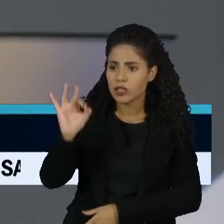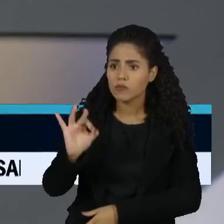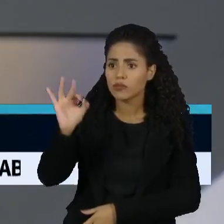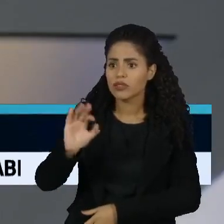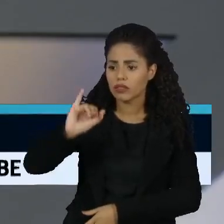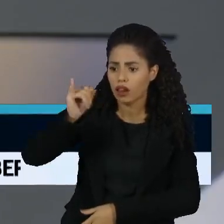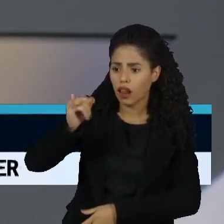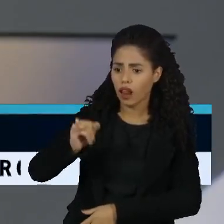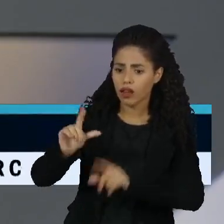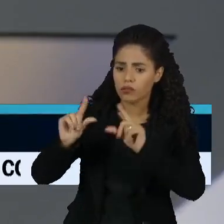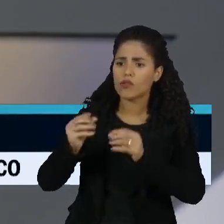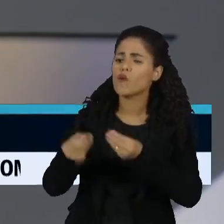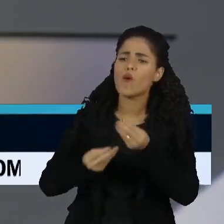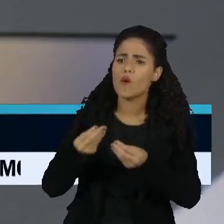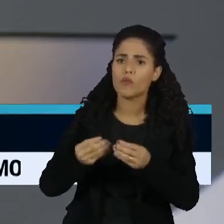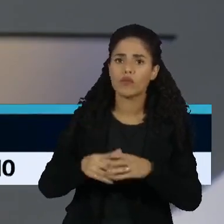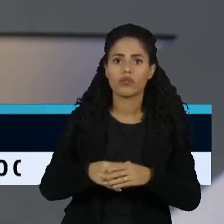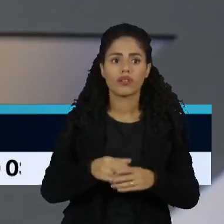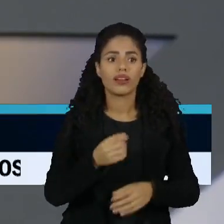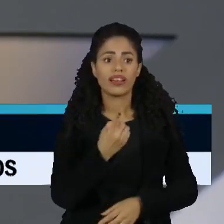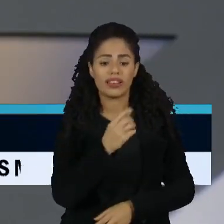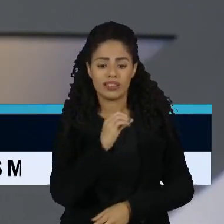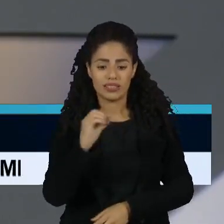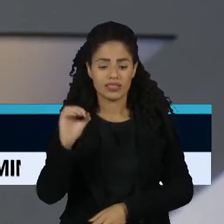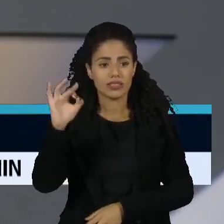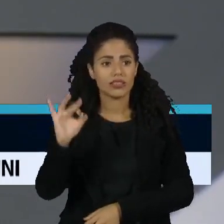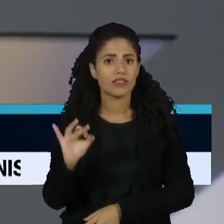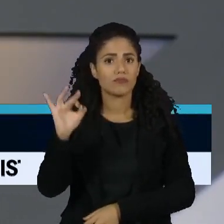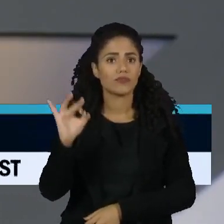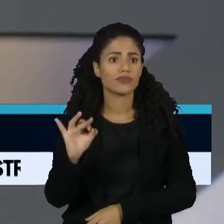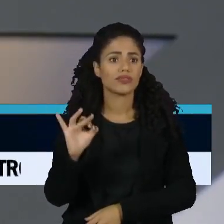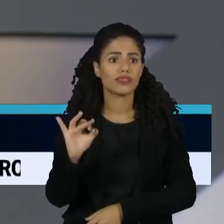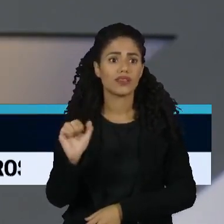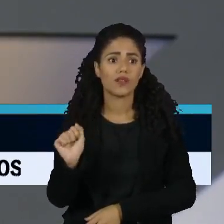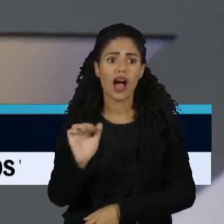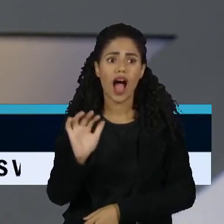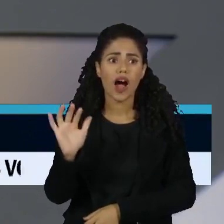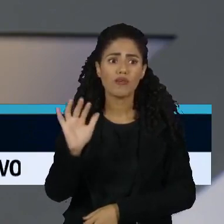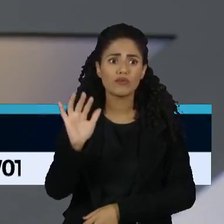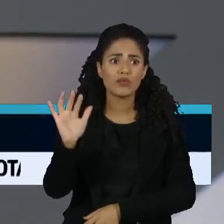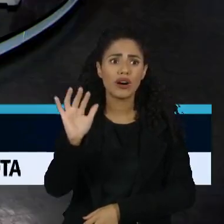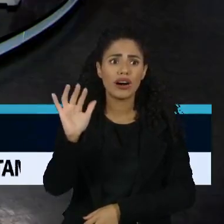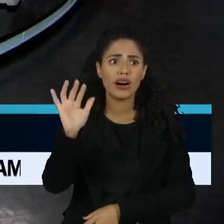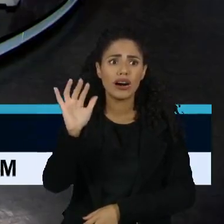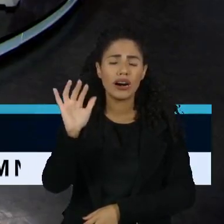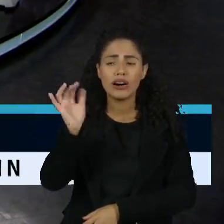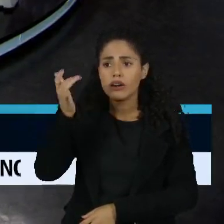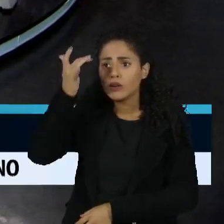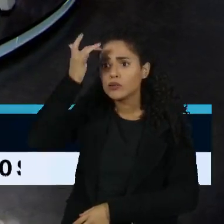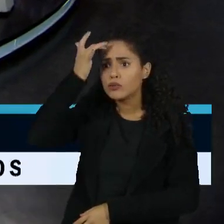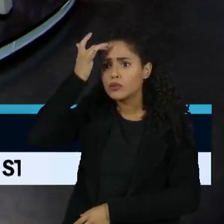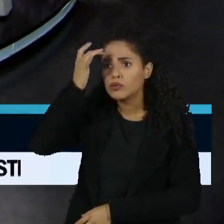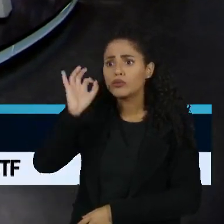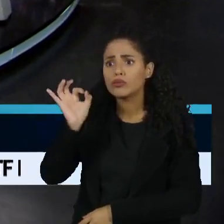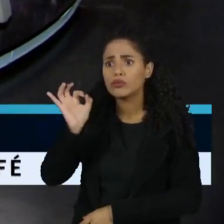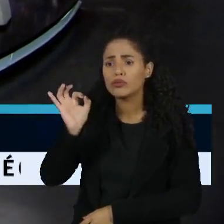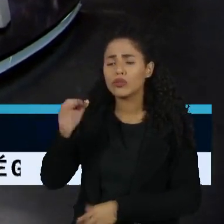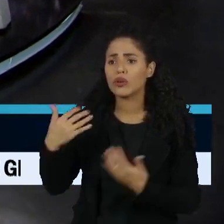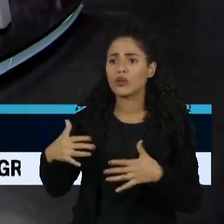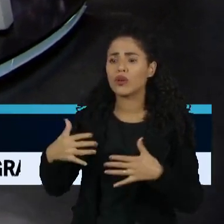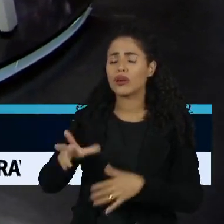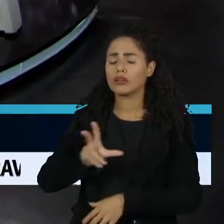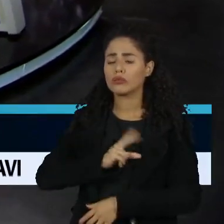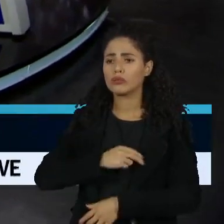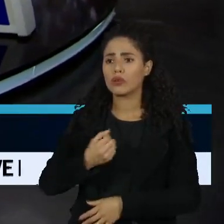Olha você primeiro 100% ainda é um patamar escandaloso n mas perto do que nós temos hoje é hoje é 400